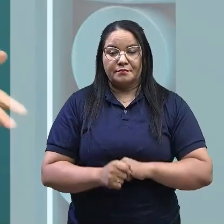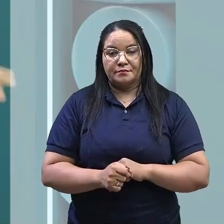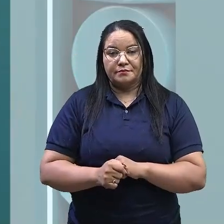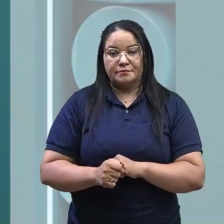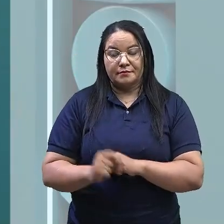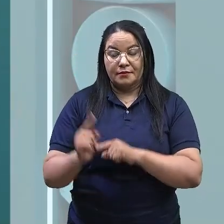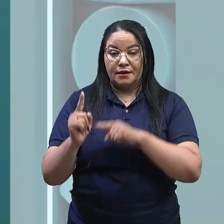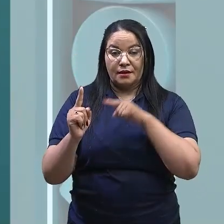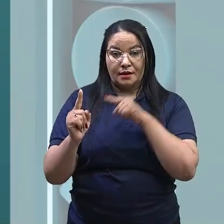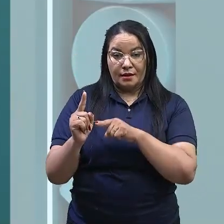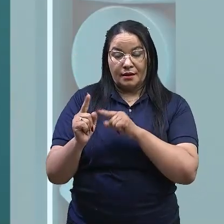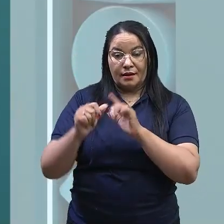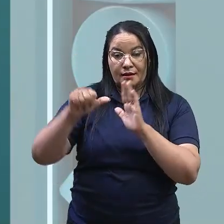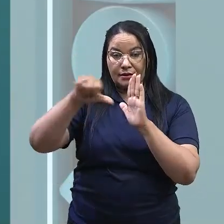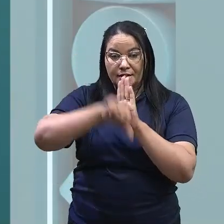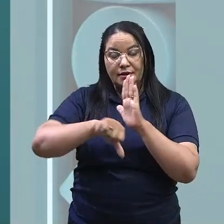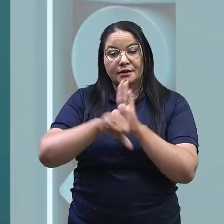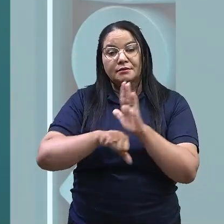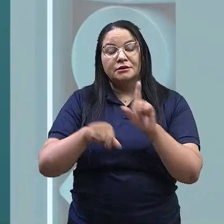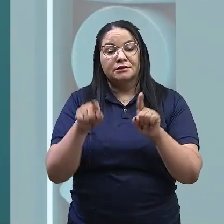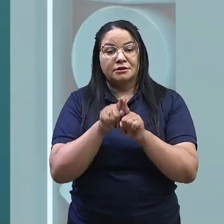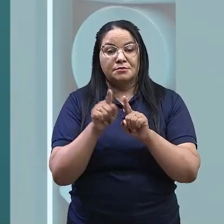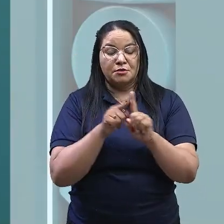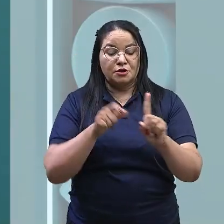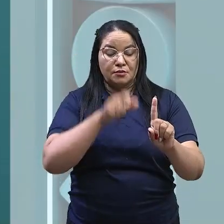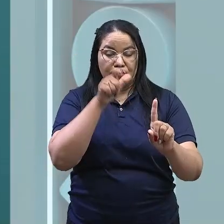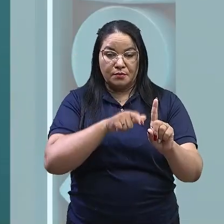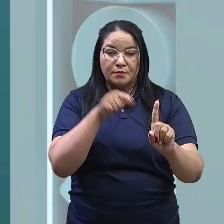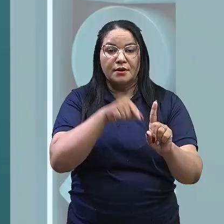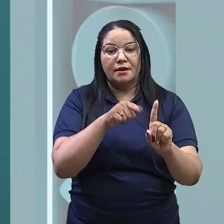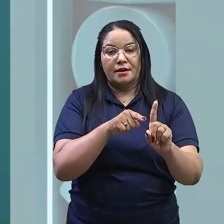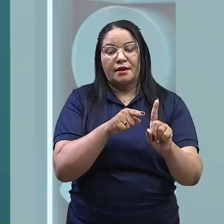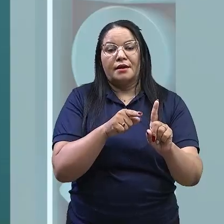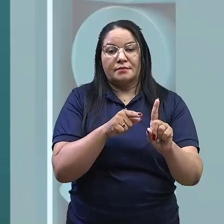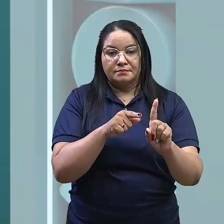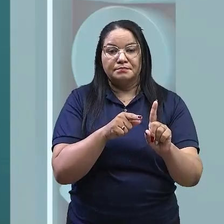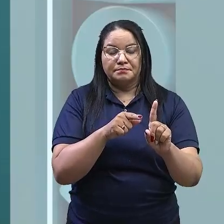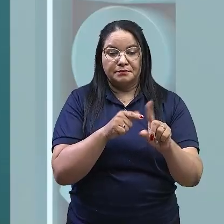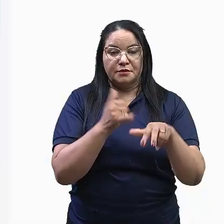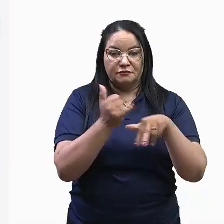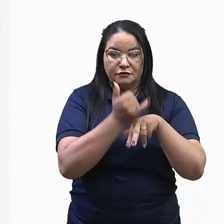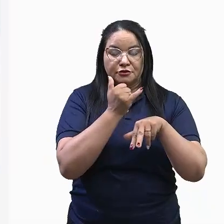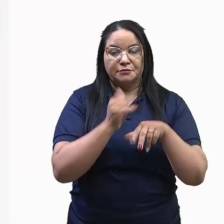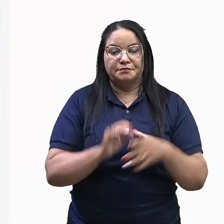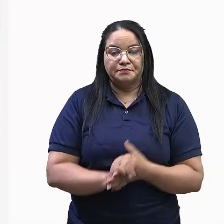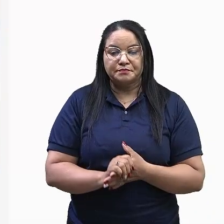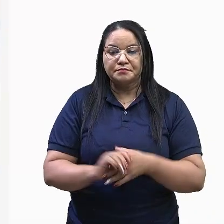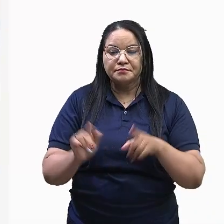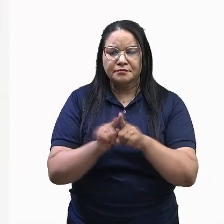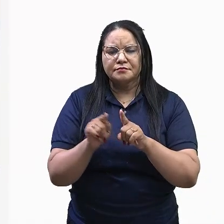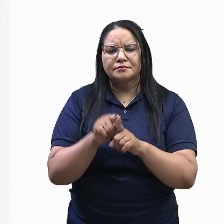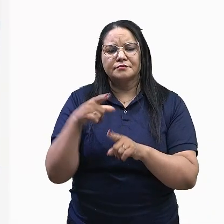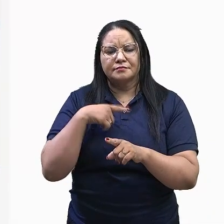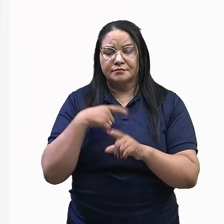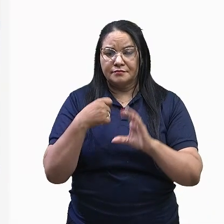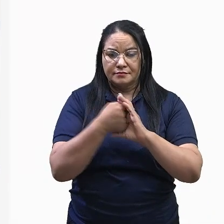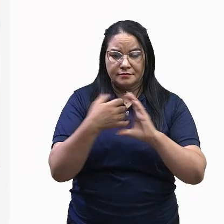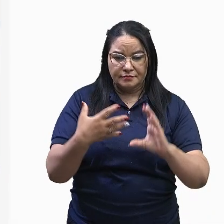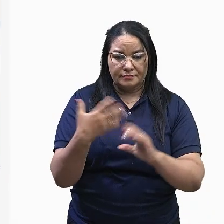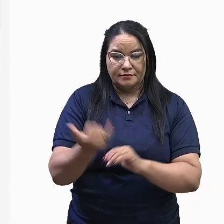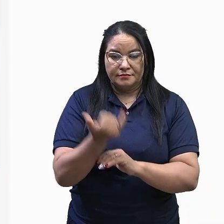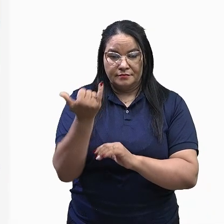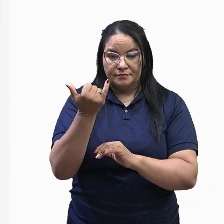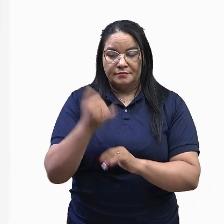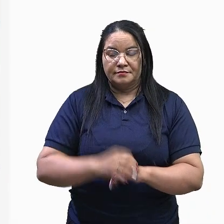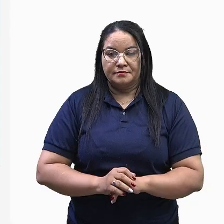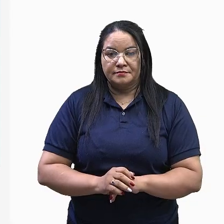cometendo o crime e a vítima, né? E então nós temos algumas características importantes,